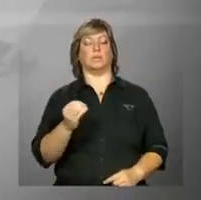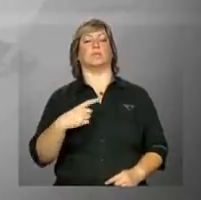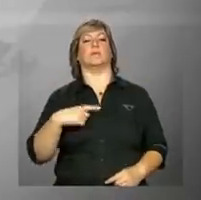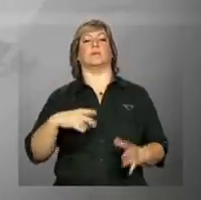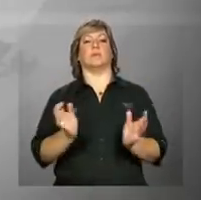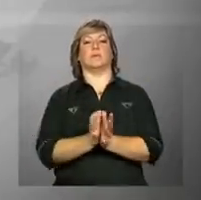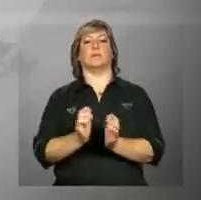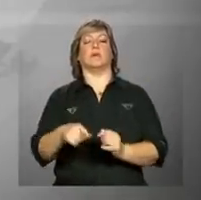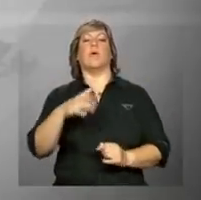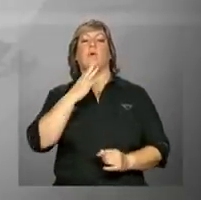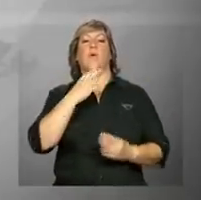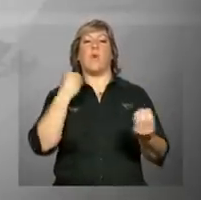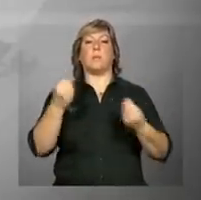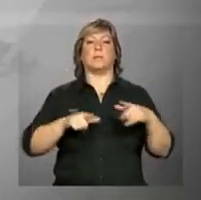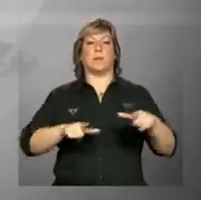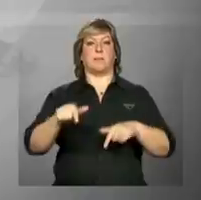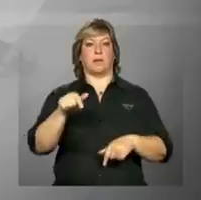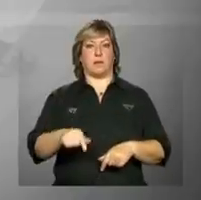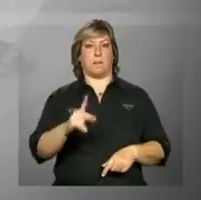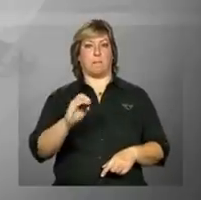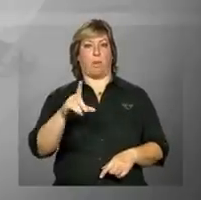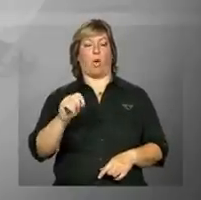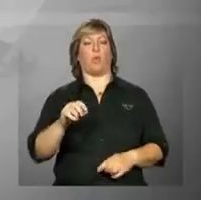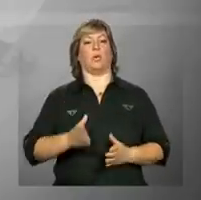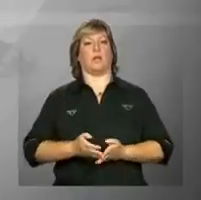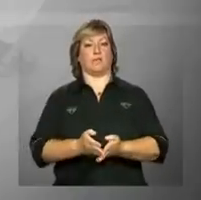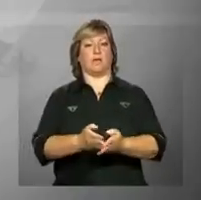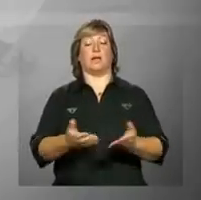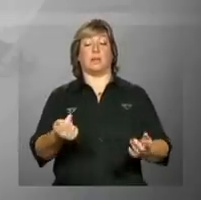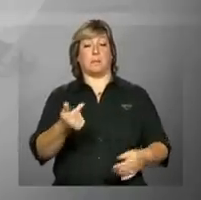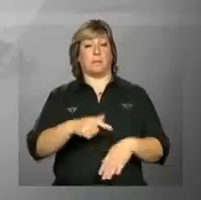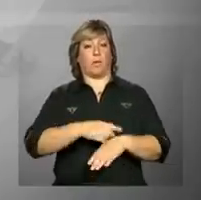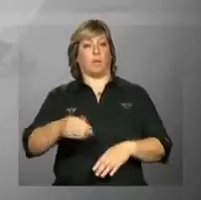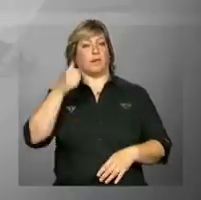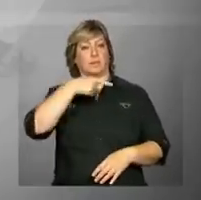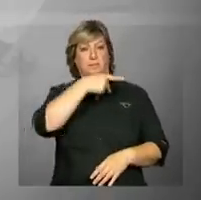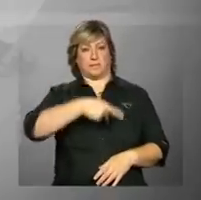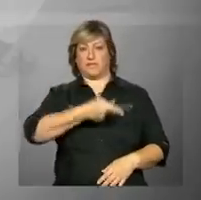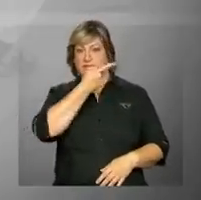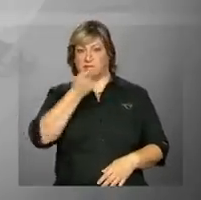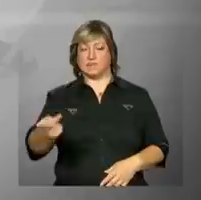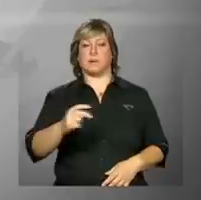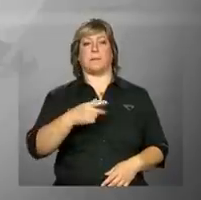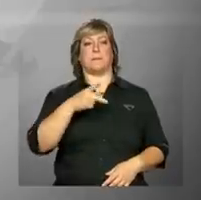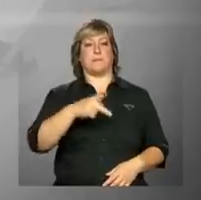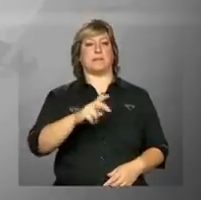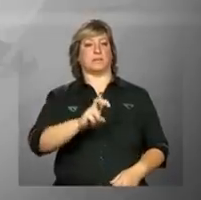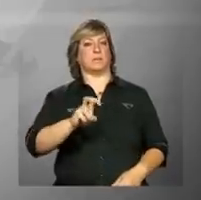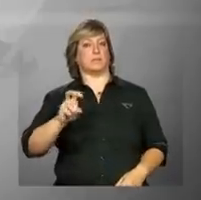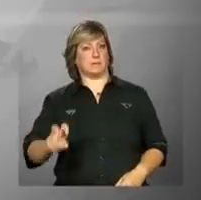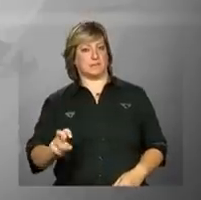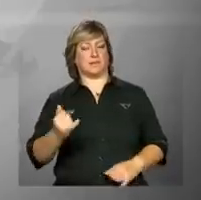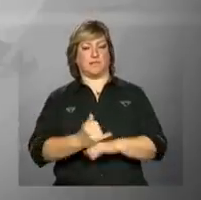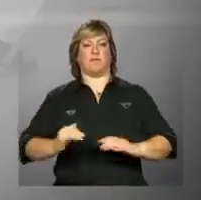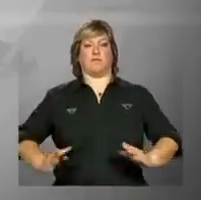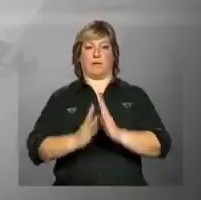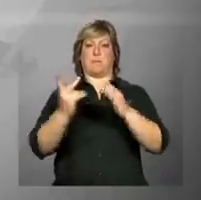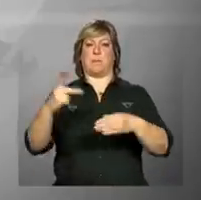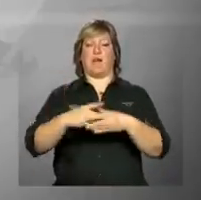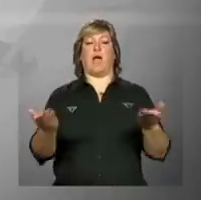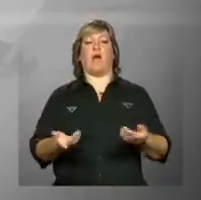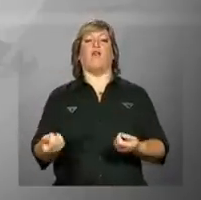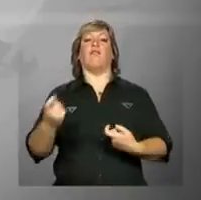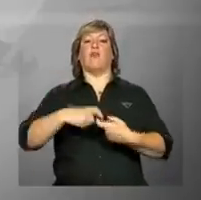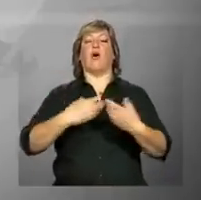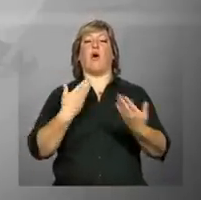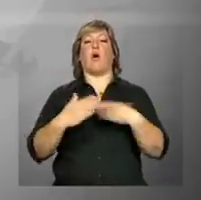Naval Gaúcho. Daqui a pouco, a presidenta vai visitar a plataforma de petróleo P55. Vamos voltar a conversar com o